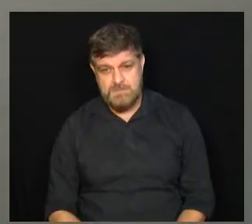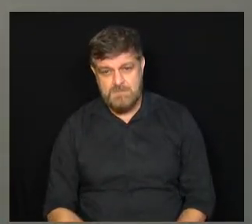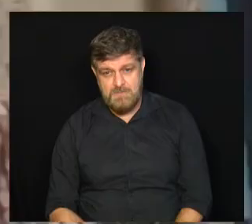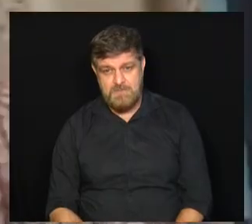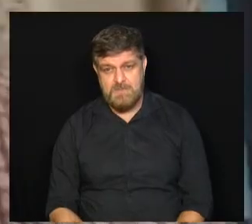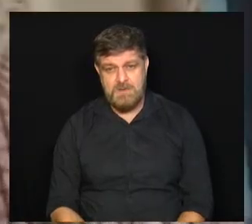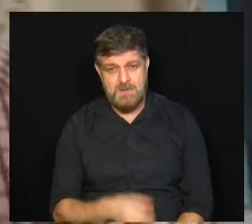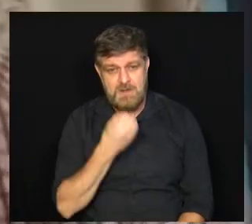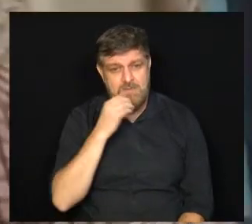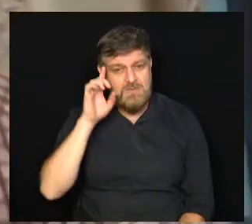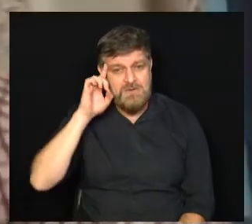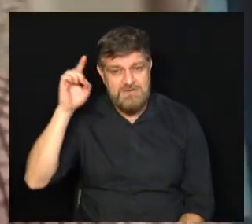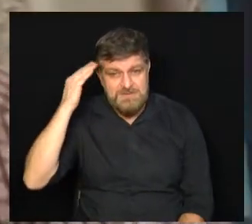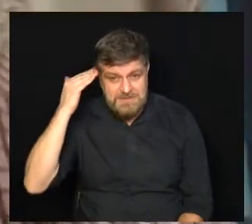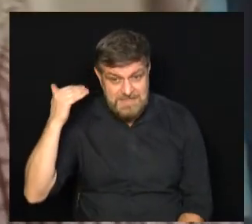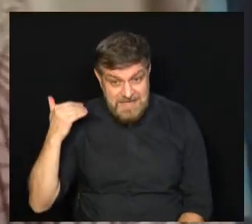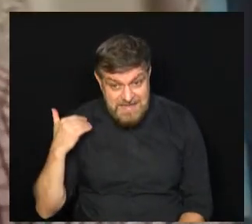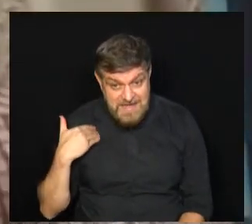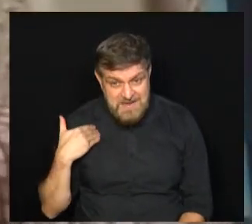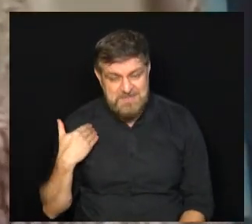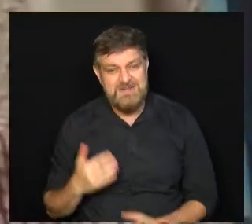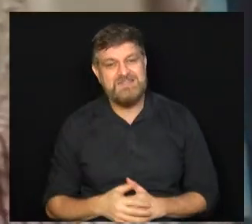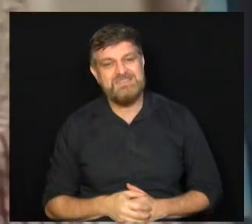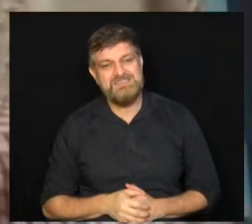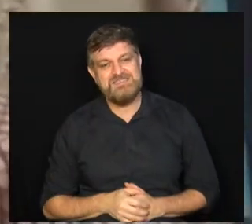Bom dia, Débora.